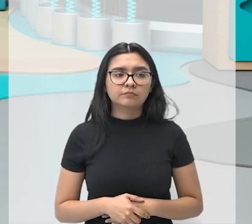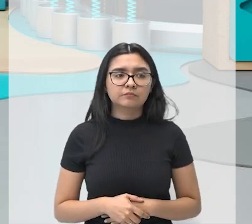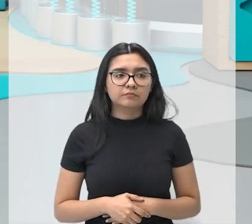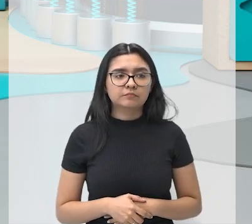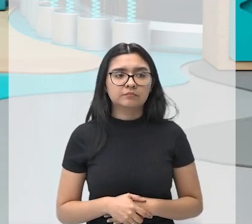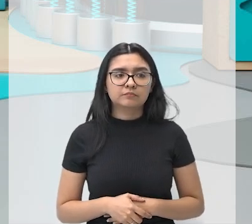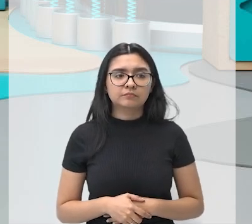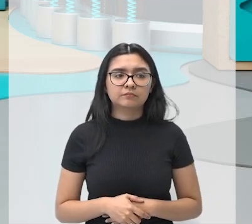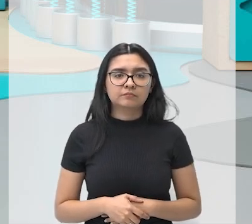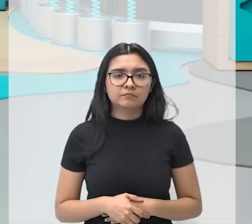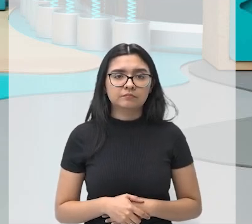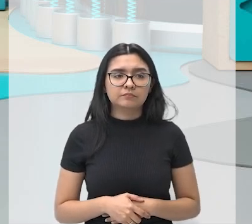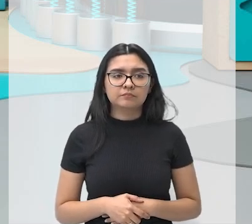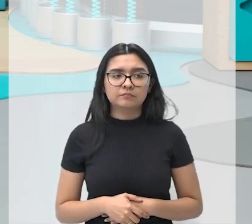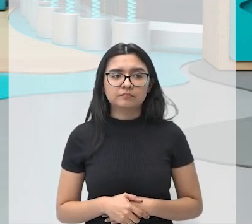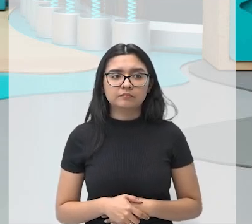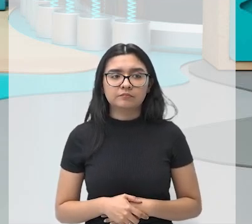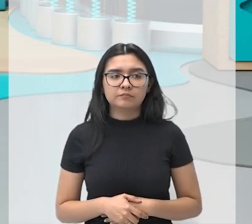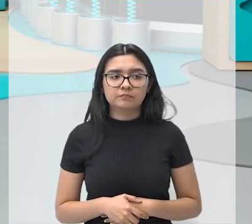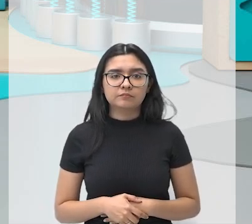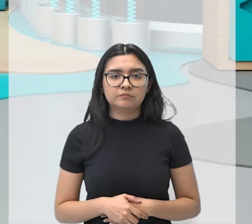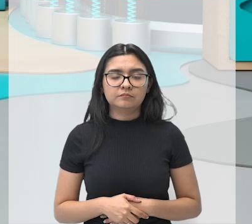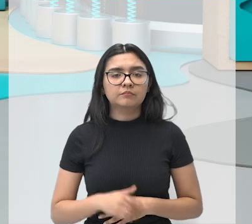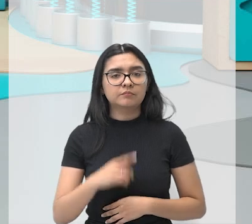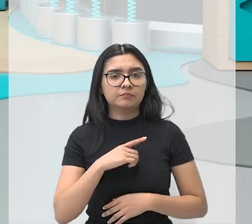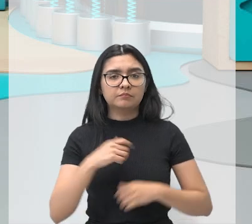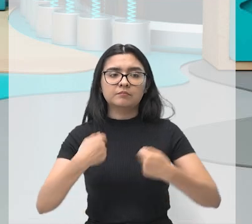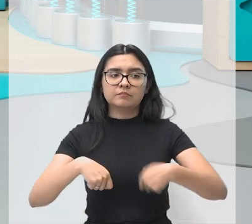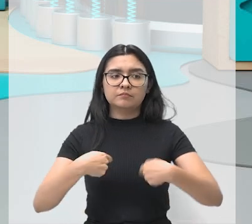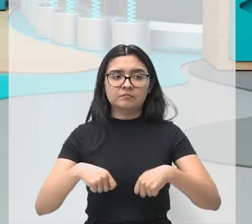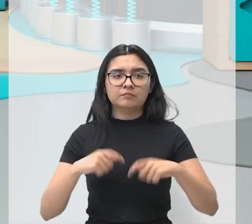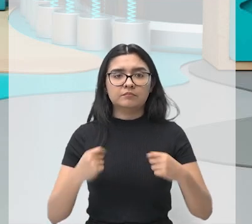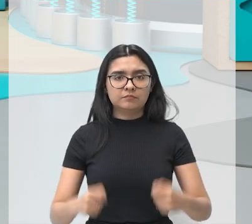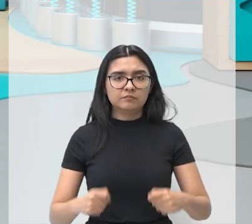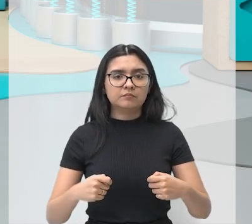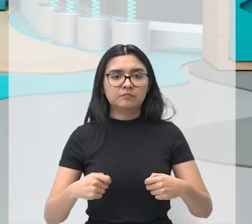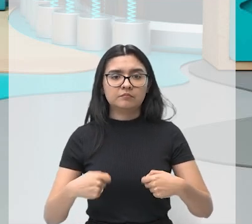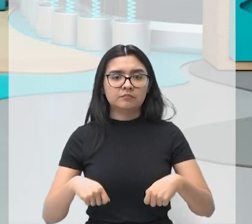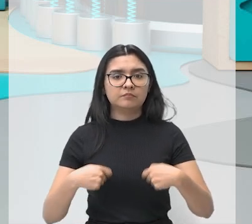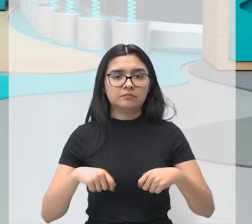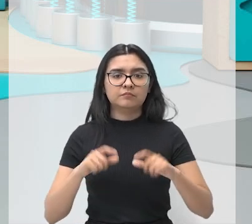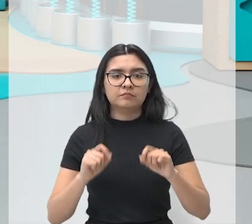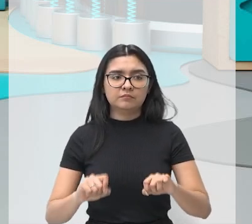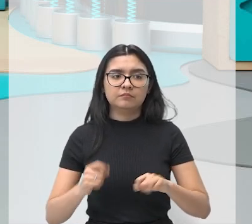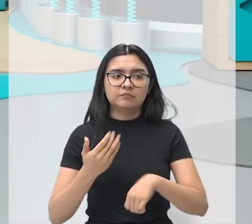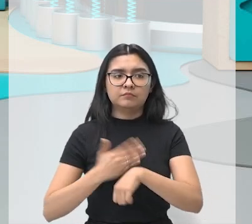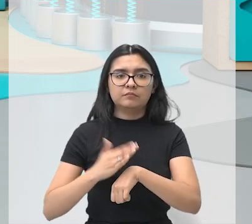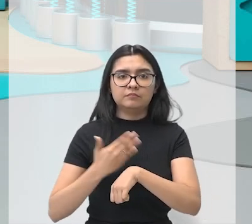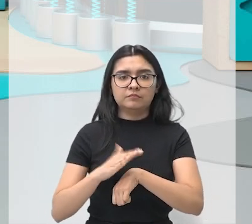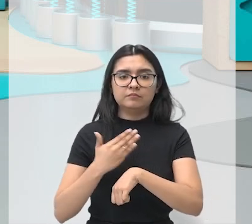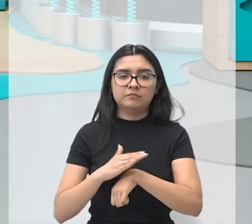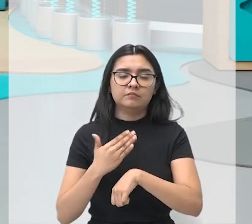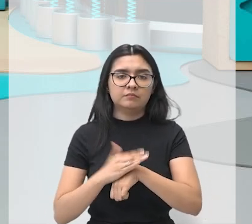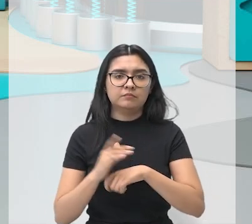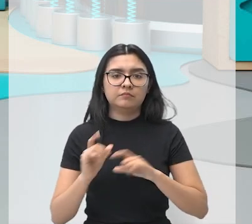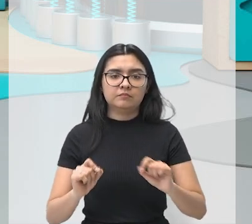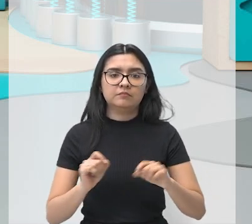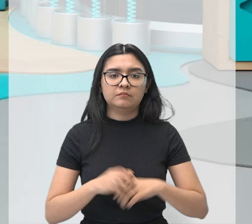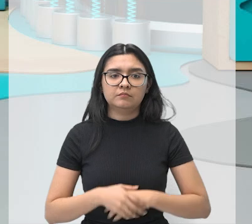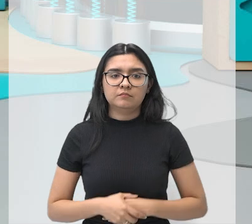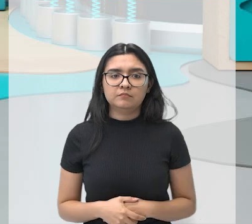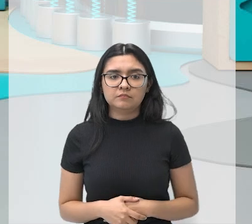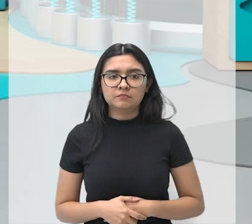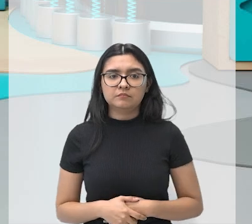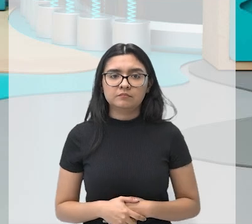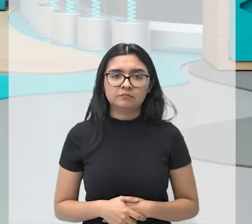muito importante ter, além do condicionamento físico, esse ponto de atenção, né? Tem que estar atento, ligado ali para o movimento, para